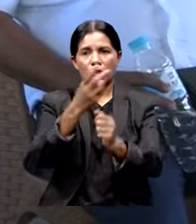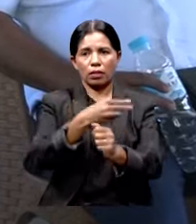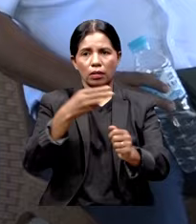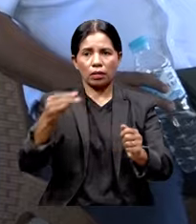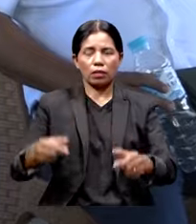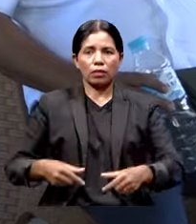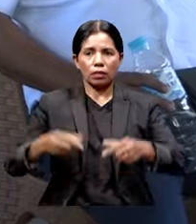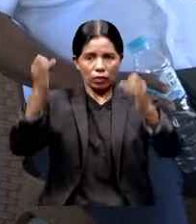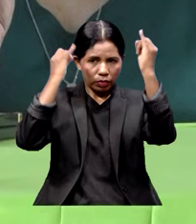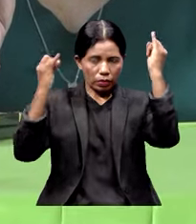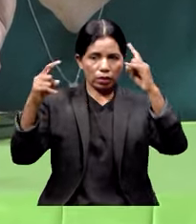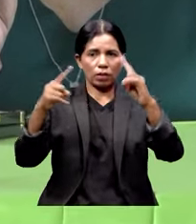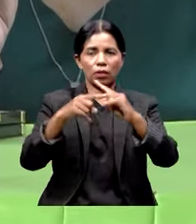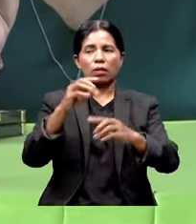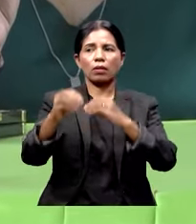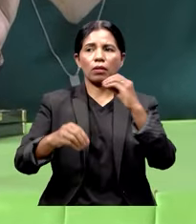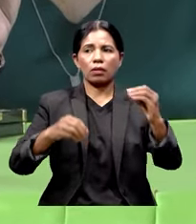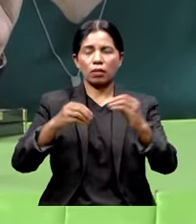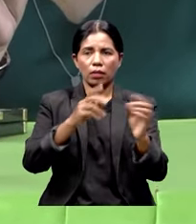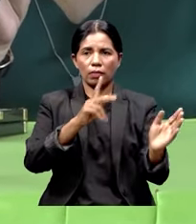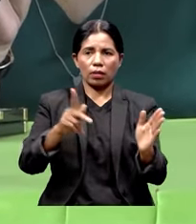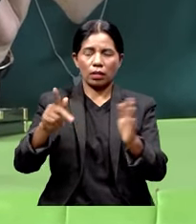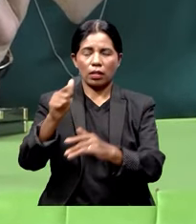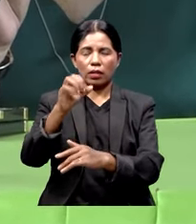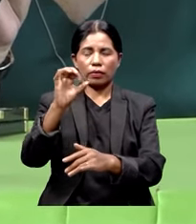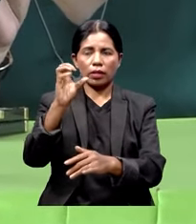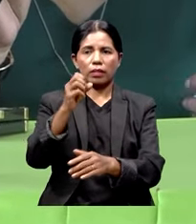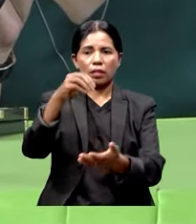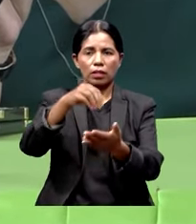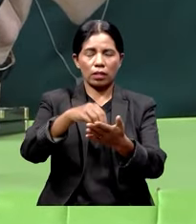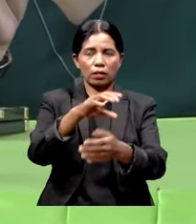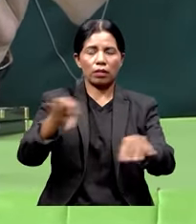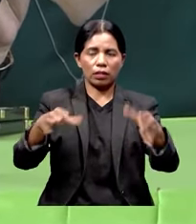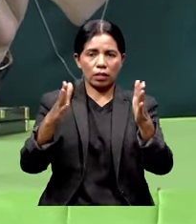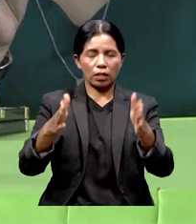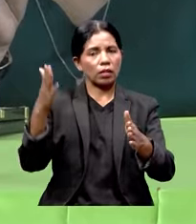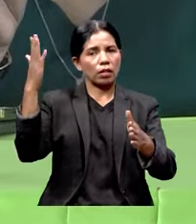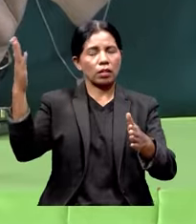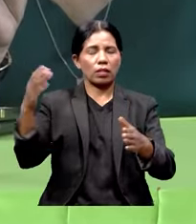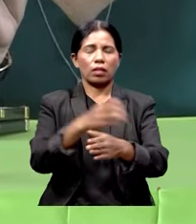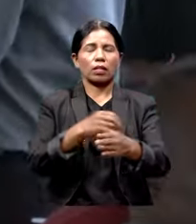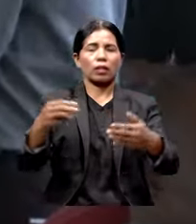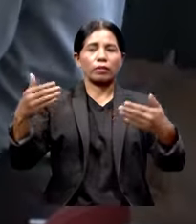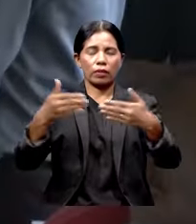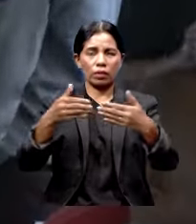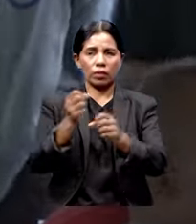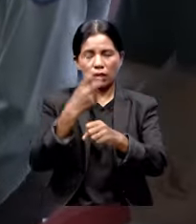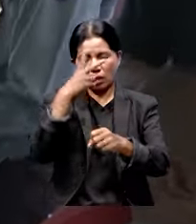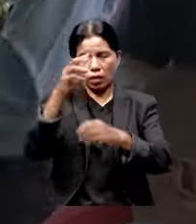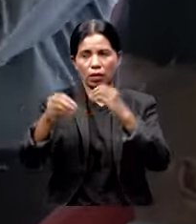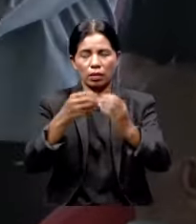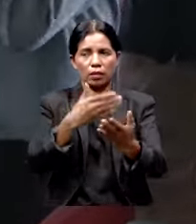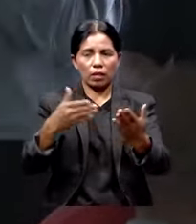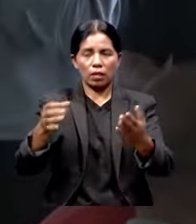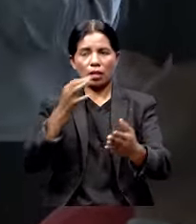di foi informação ba malu relaciona ho plano ai faesa to destaca ni funcionário y a fronteira ho di halo controlo ba produto